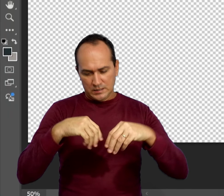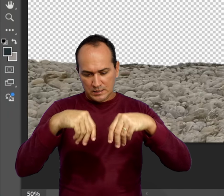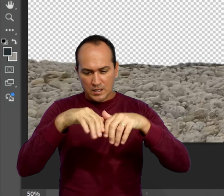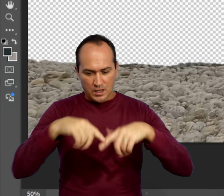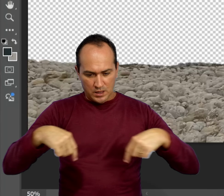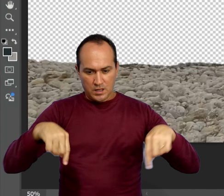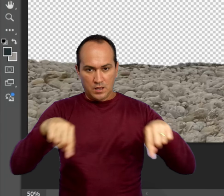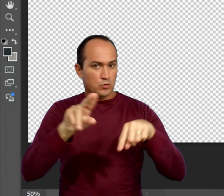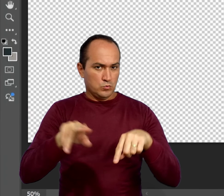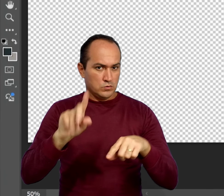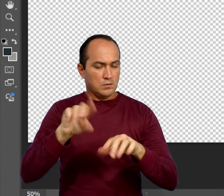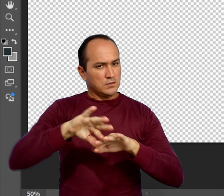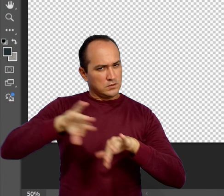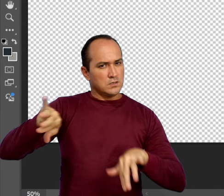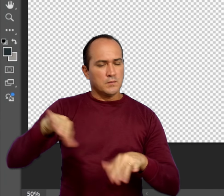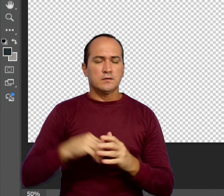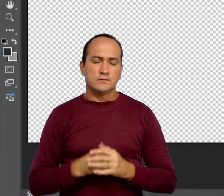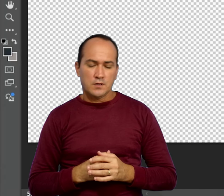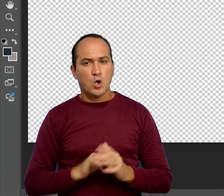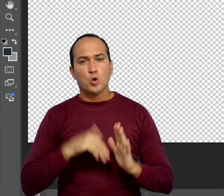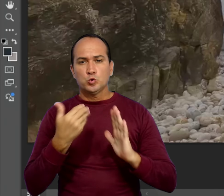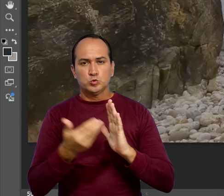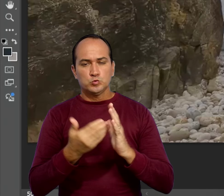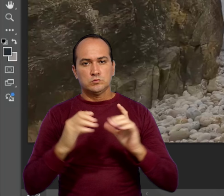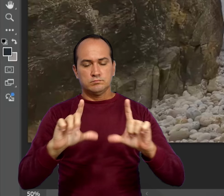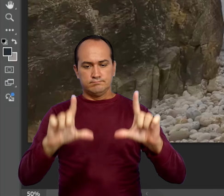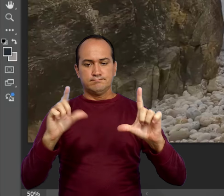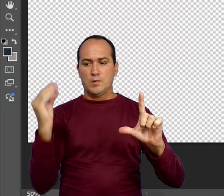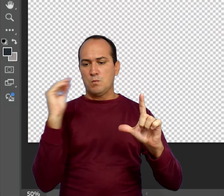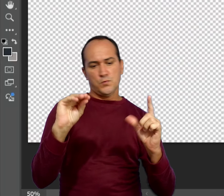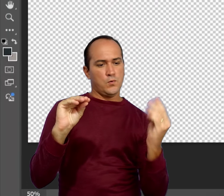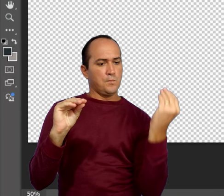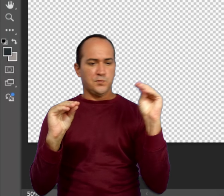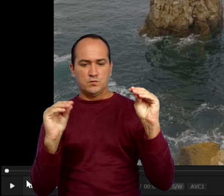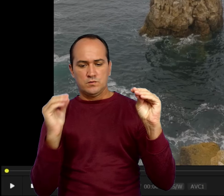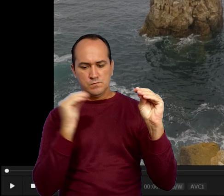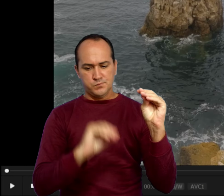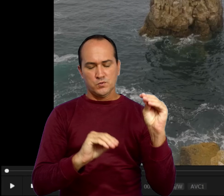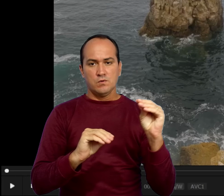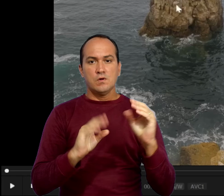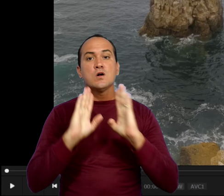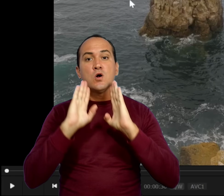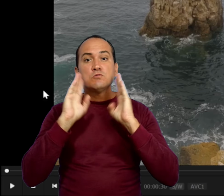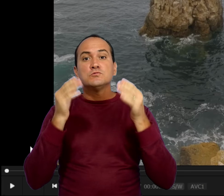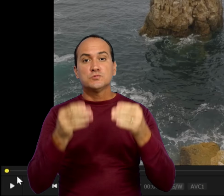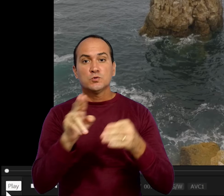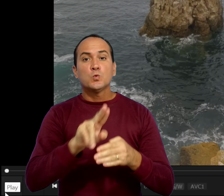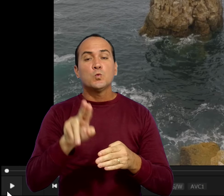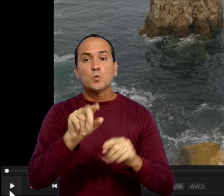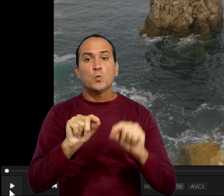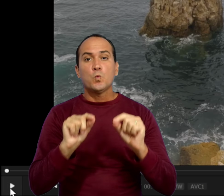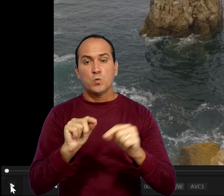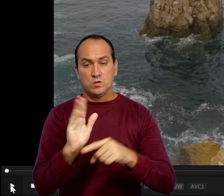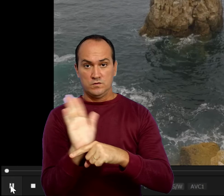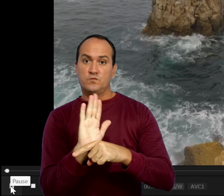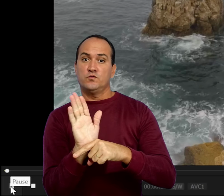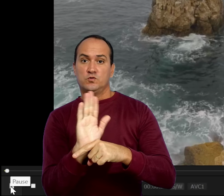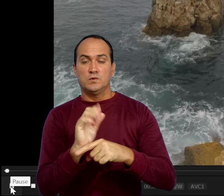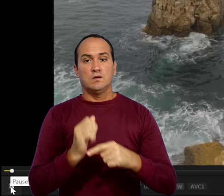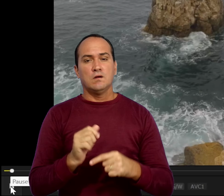o terreno, mas eu deixei aqui separado, e isso tudo comporia então a minha imagem. Então, para aquela parte do centro, eu usei